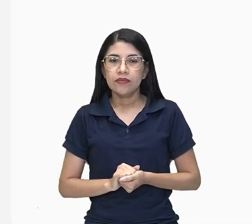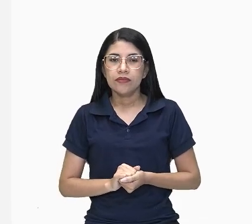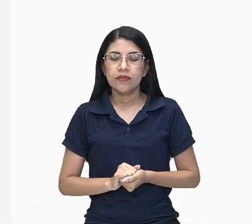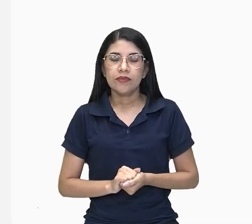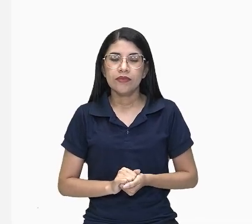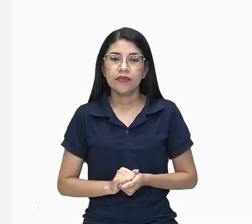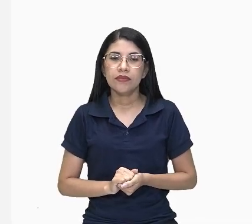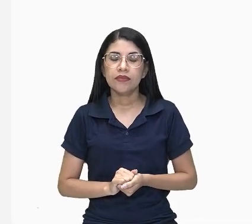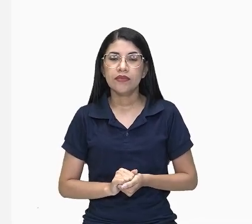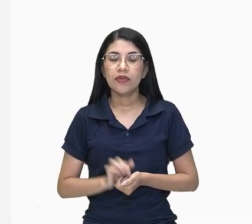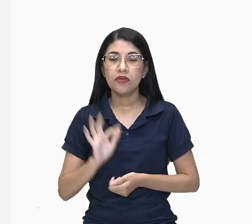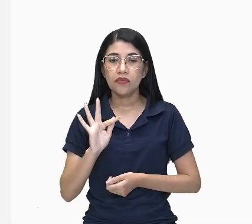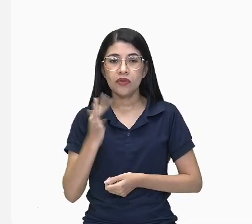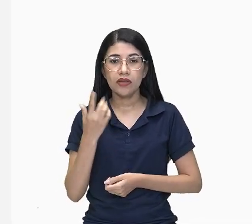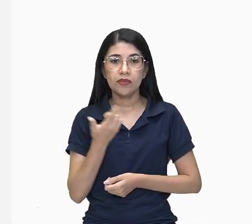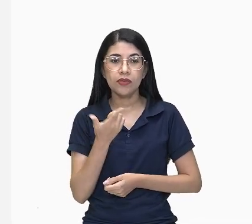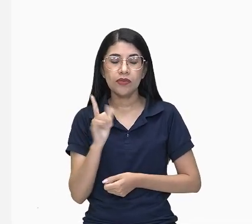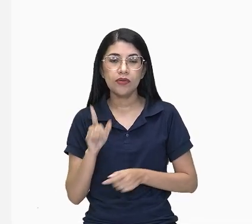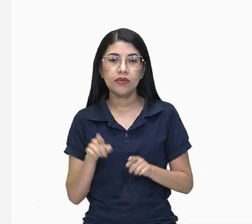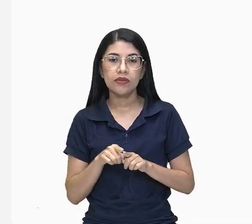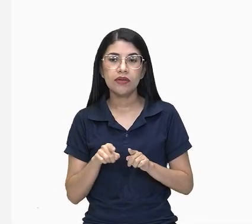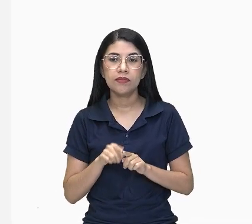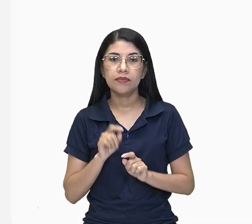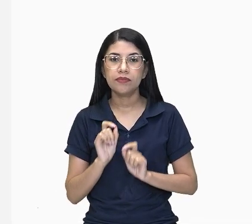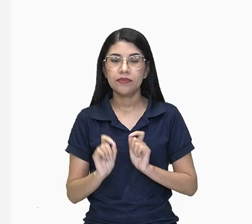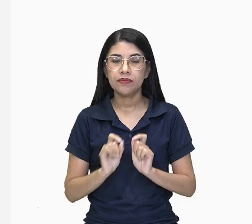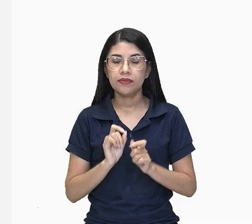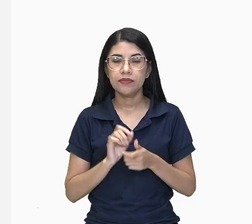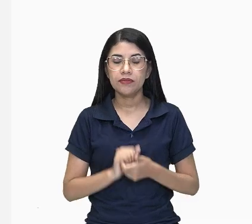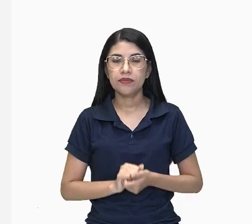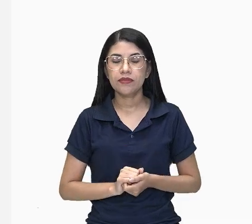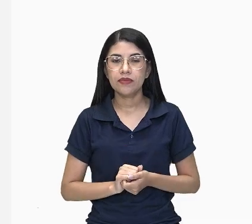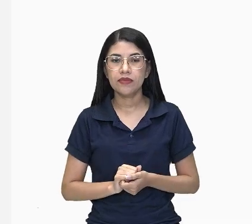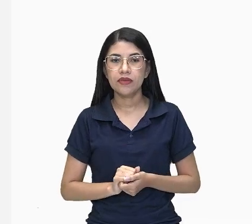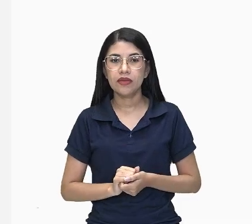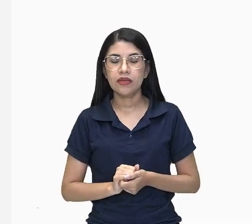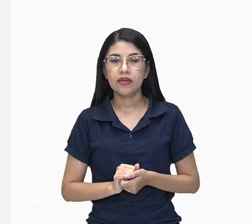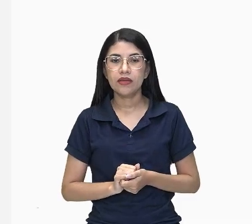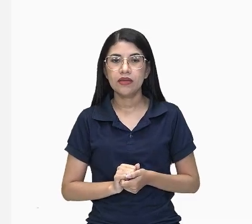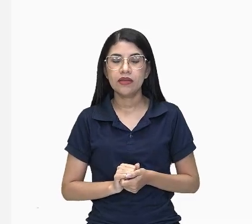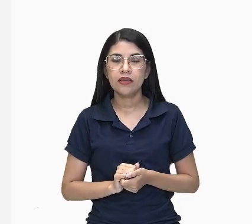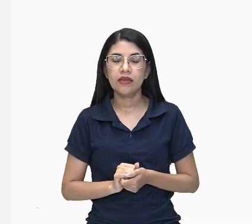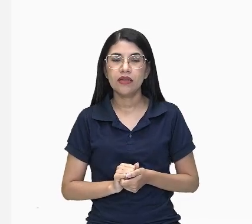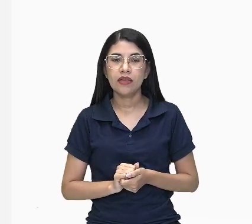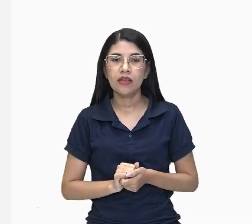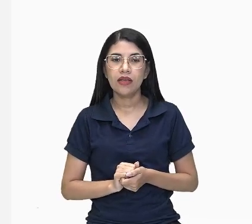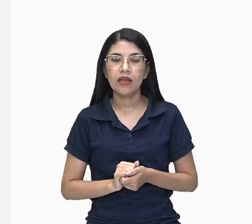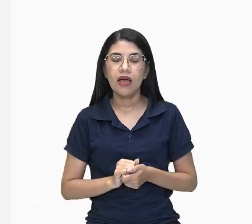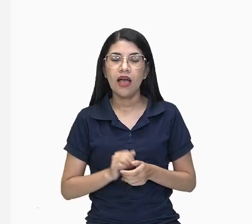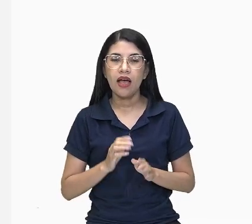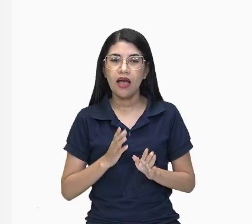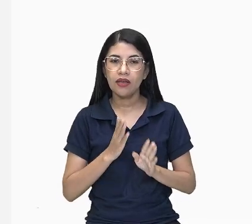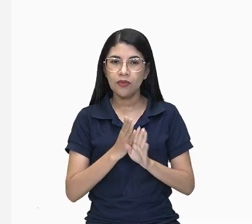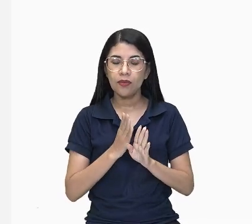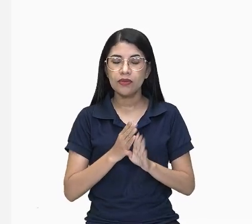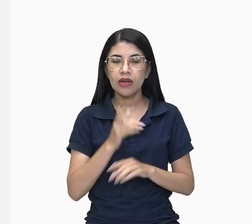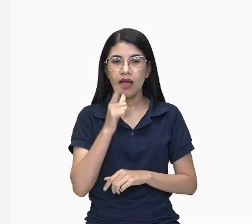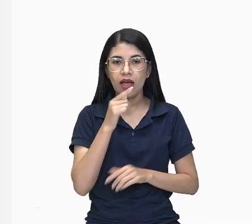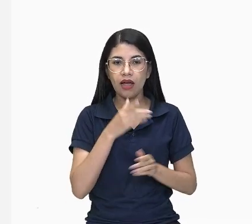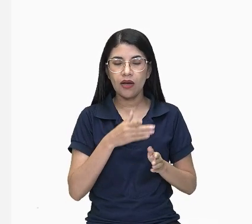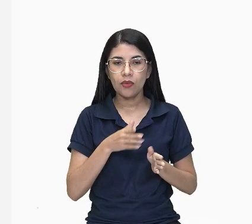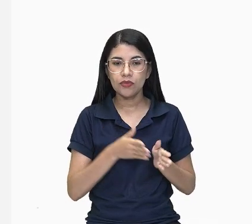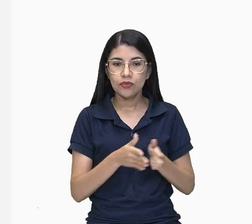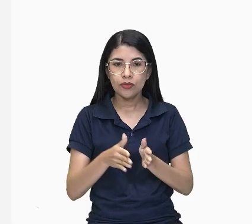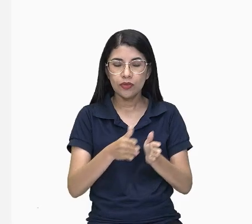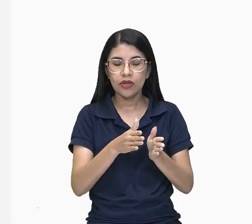outro fenômeno da Amazônia, onde nós temos o encontro da água do rio com a